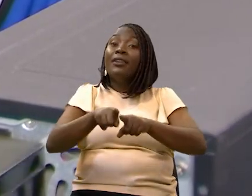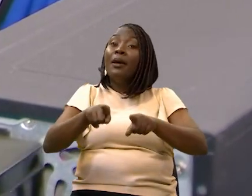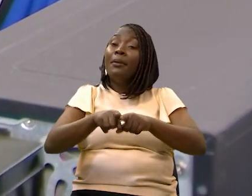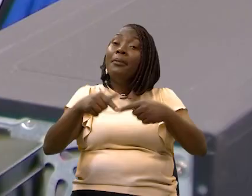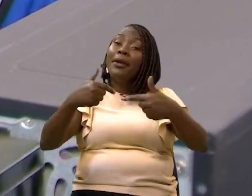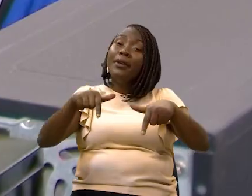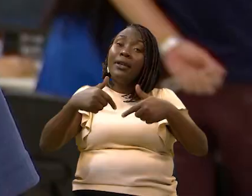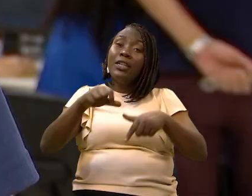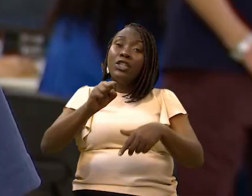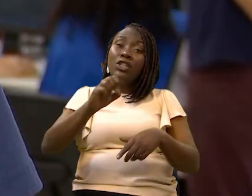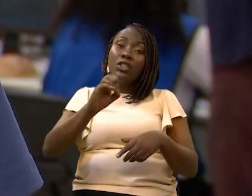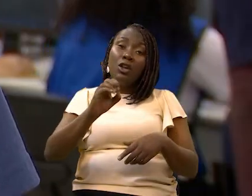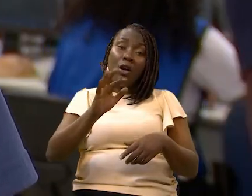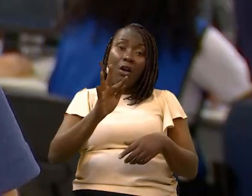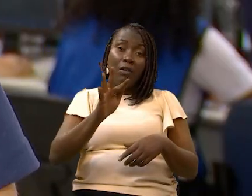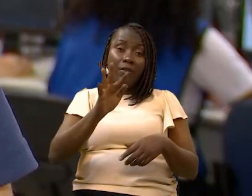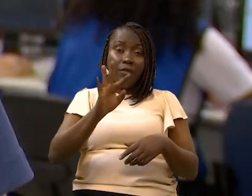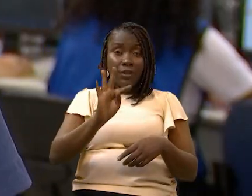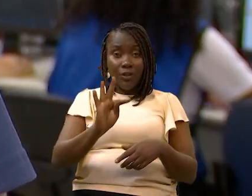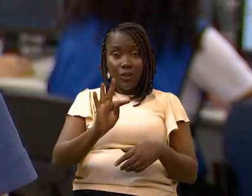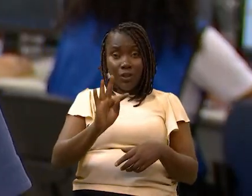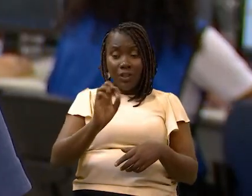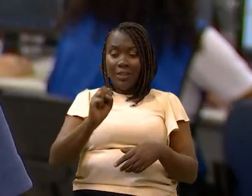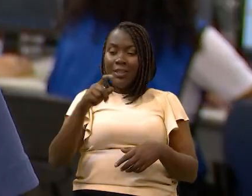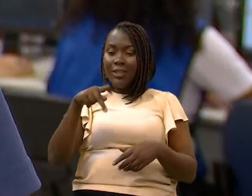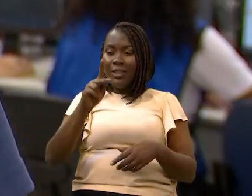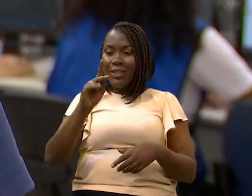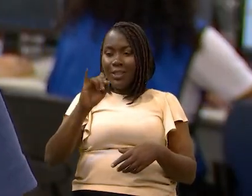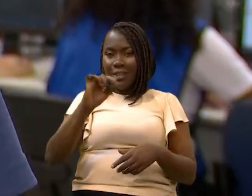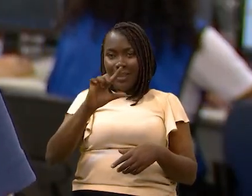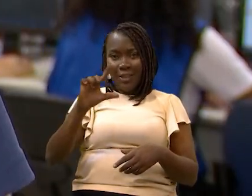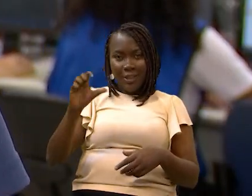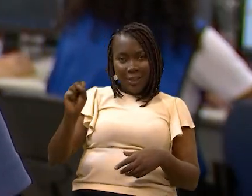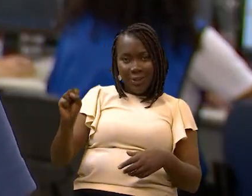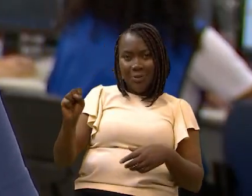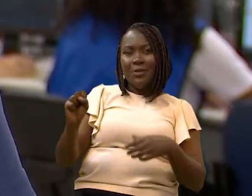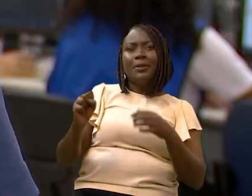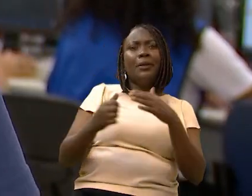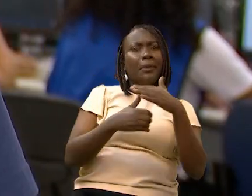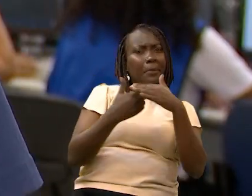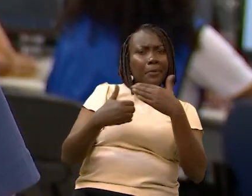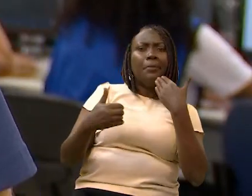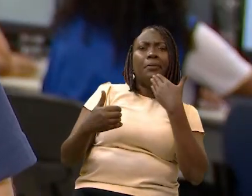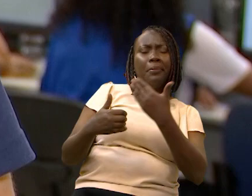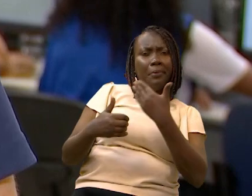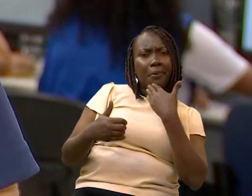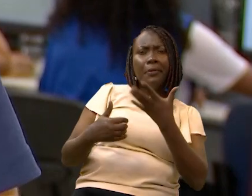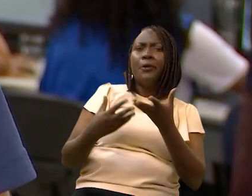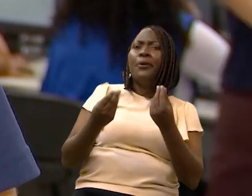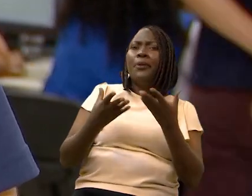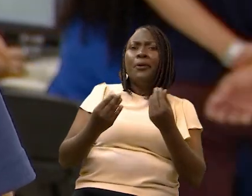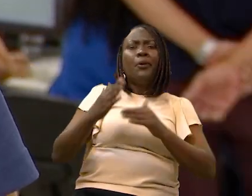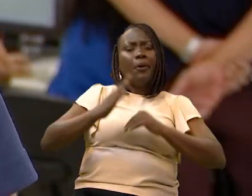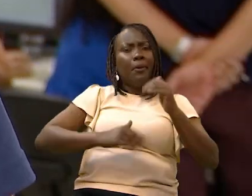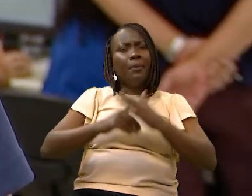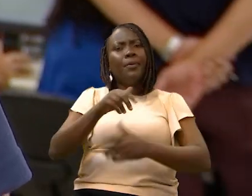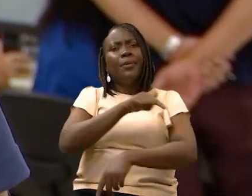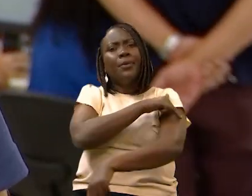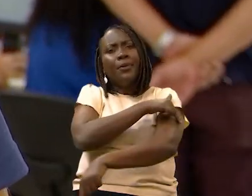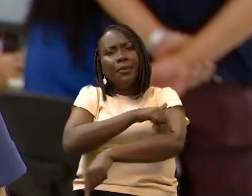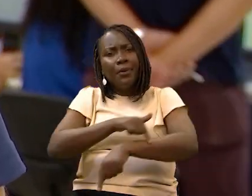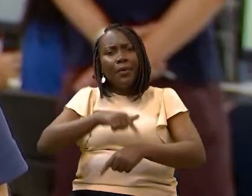também trabalhamos as soft skills, que são tão requisitadas pelas empresas nos dias atuais, que são as